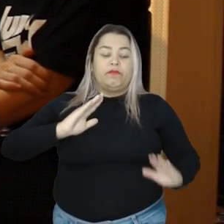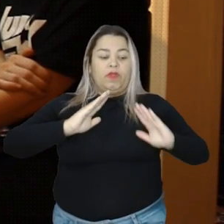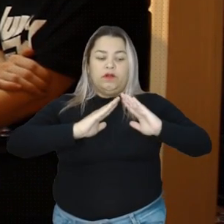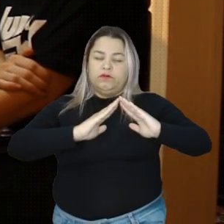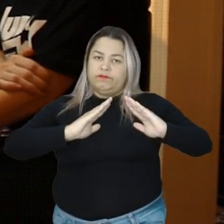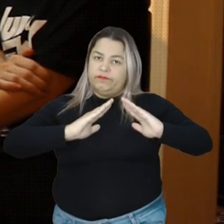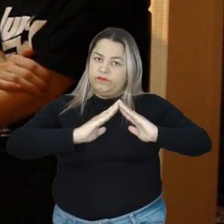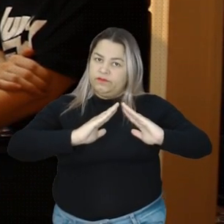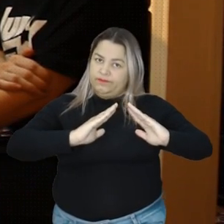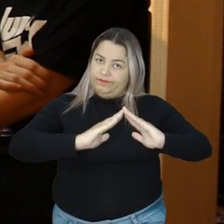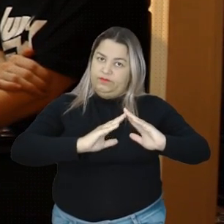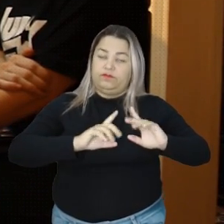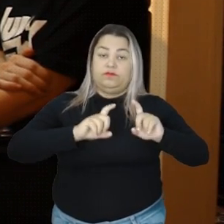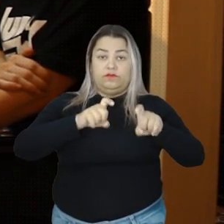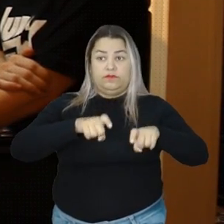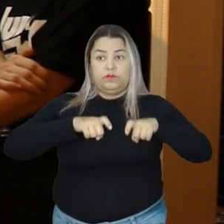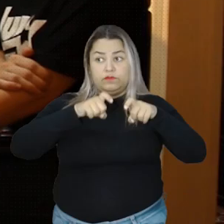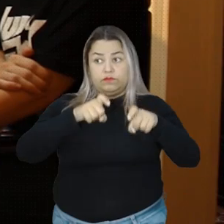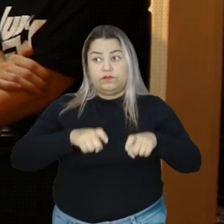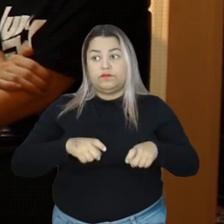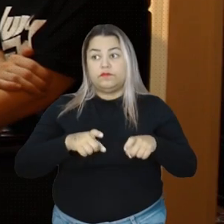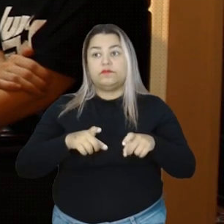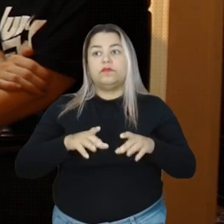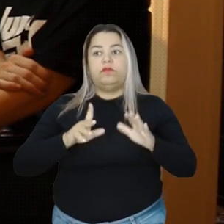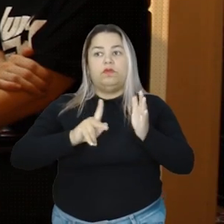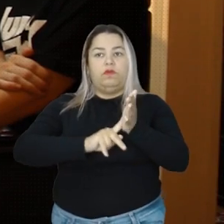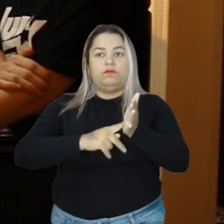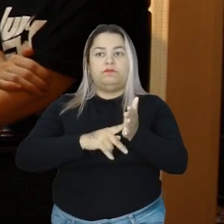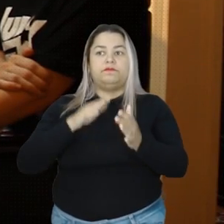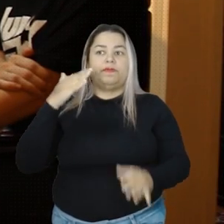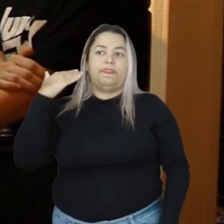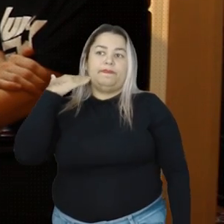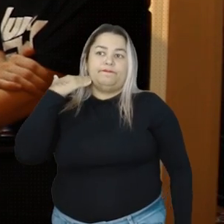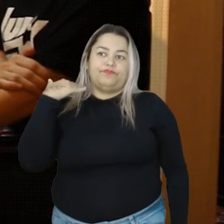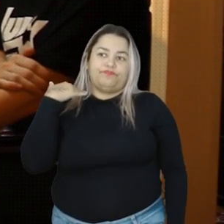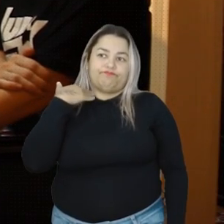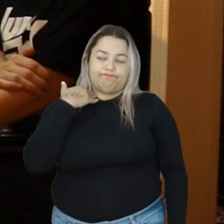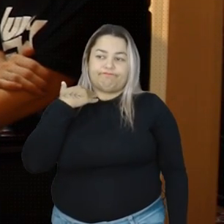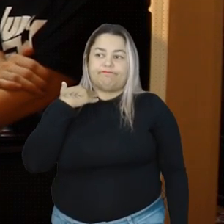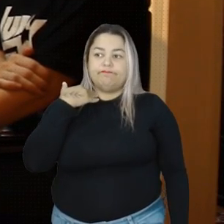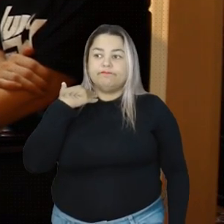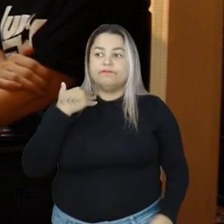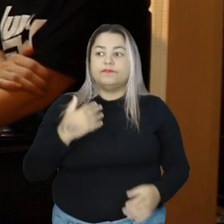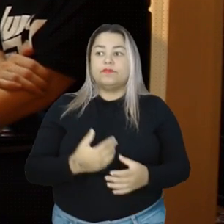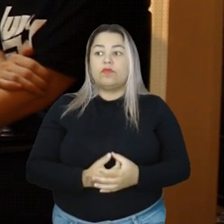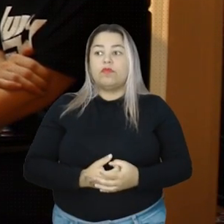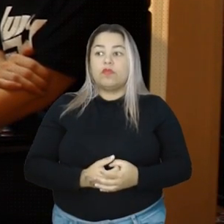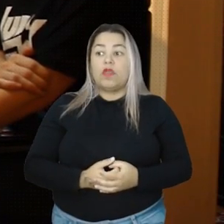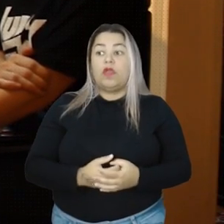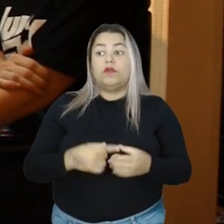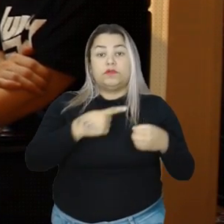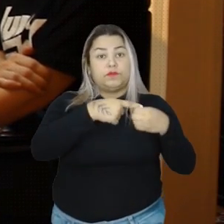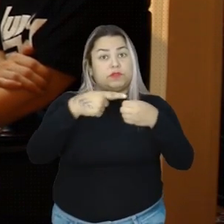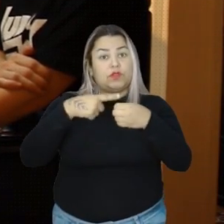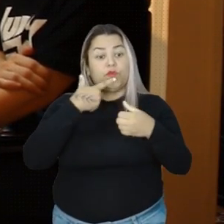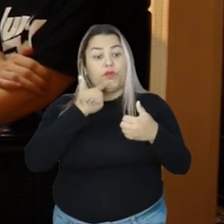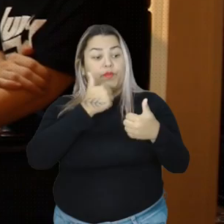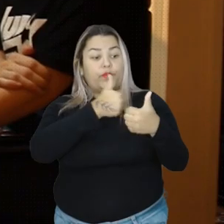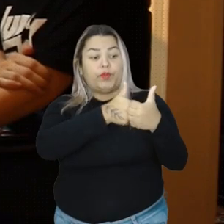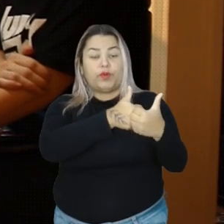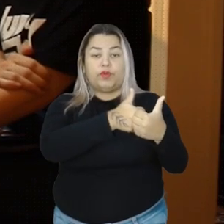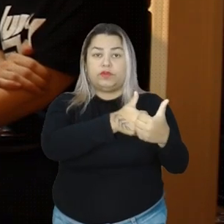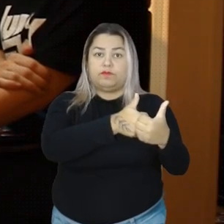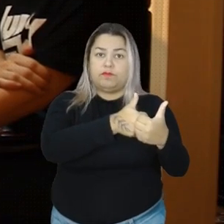uhum, para receber os companheiros do Sindicato Bancário de Santo Ângelo, minha cidade mais próxima, e